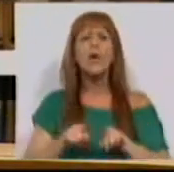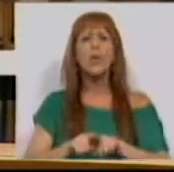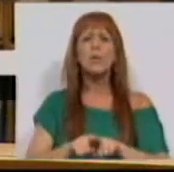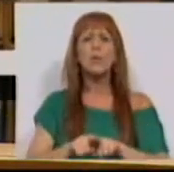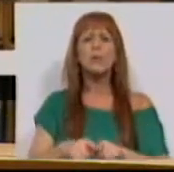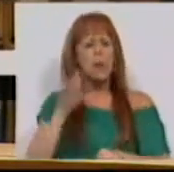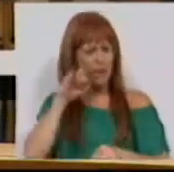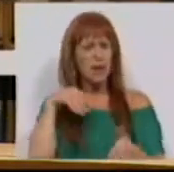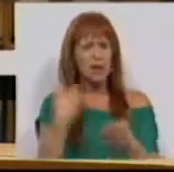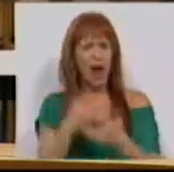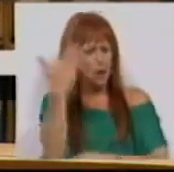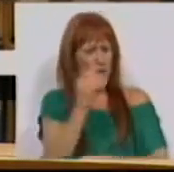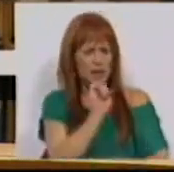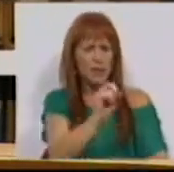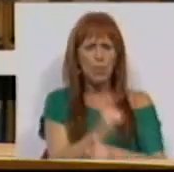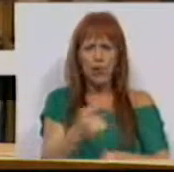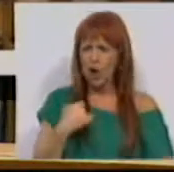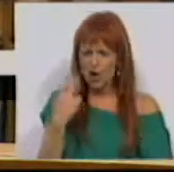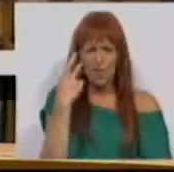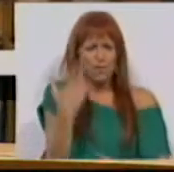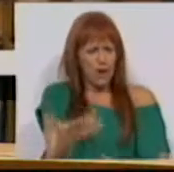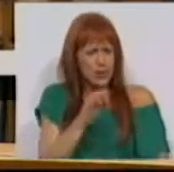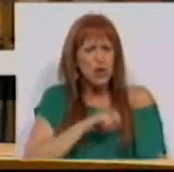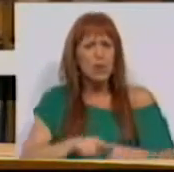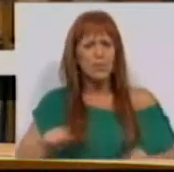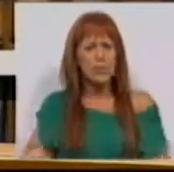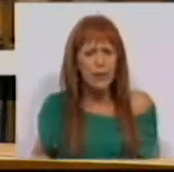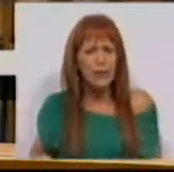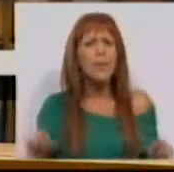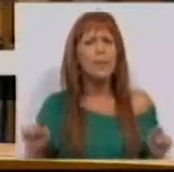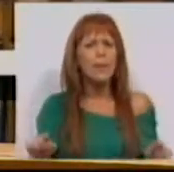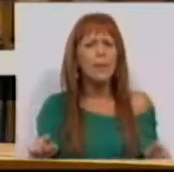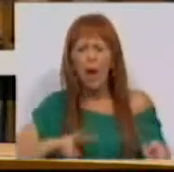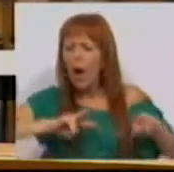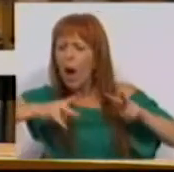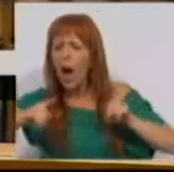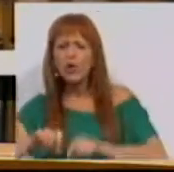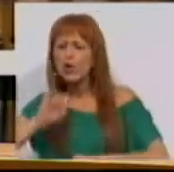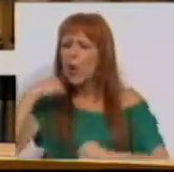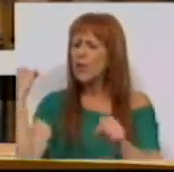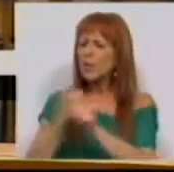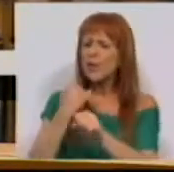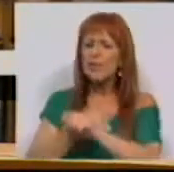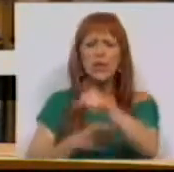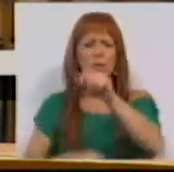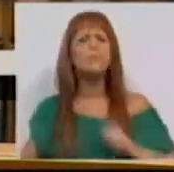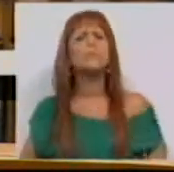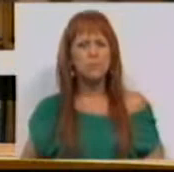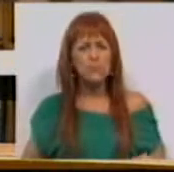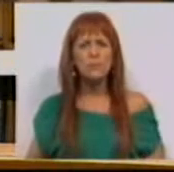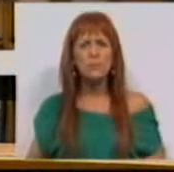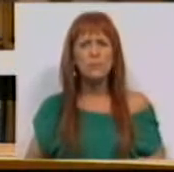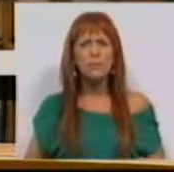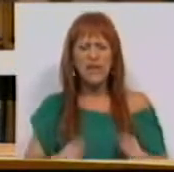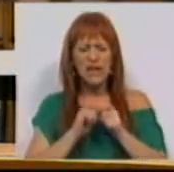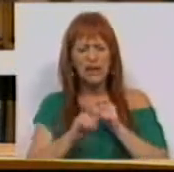ser defendidos nos seus direitos. Porque o que nós assistimos, senhor deputado, é alterações do Código de Trabalho que